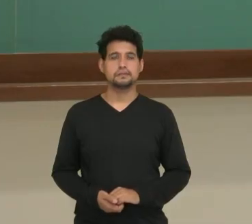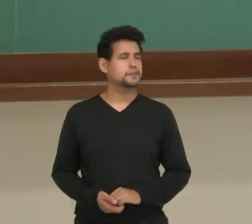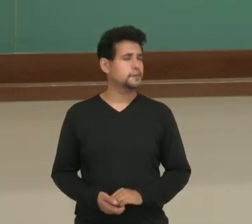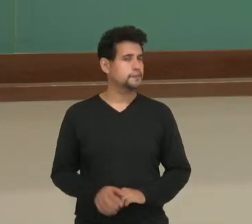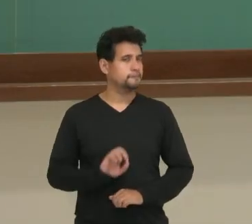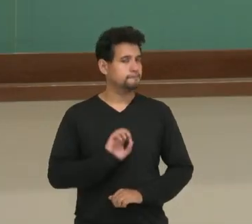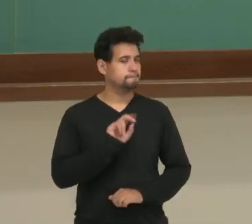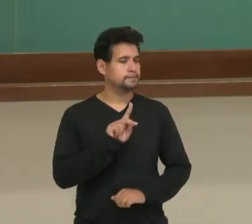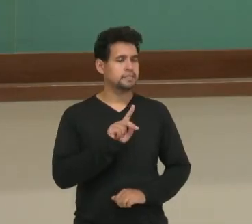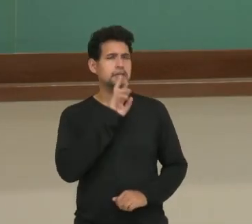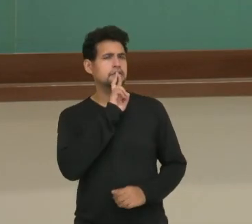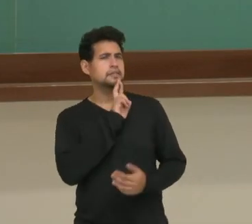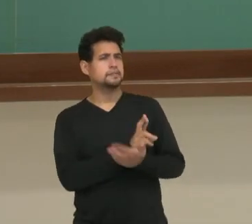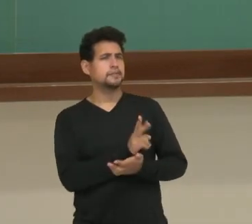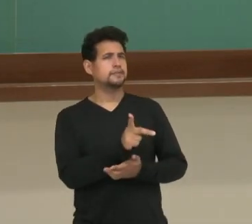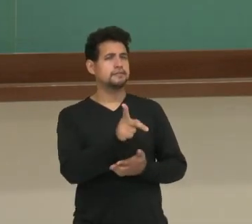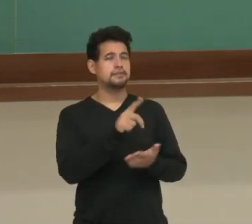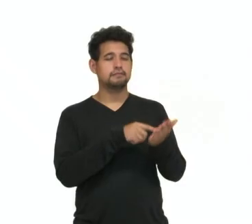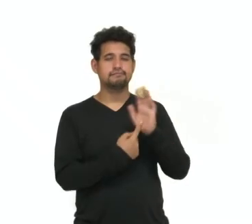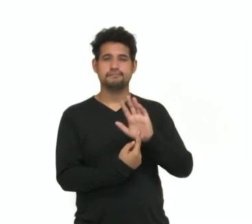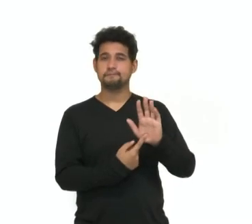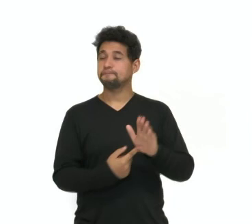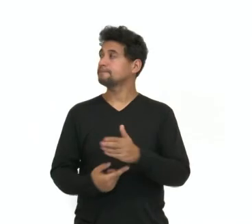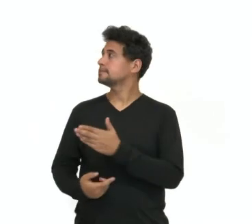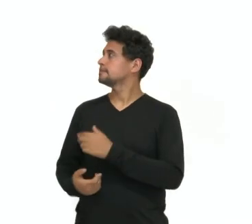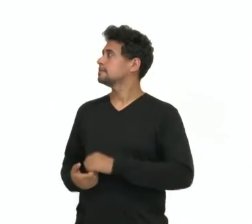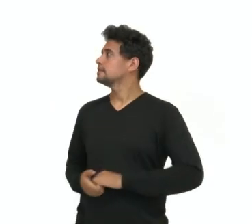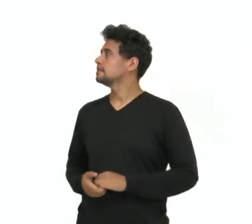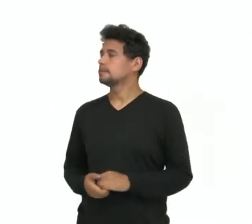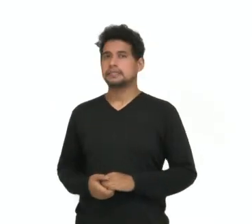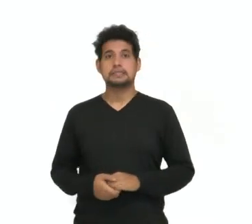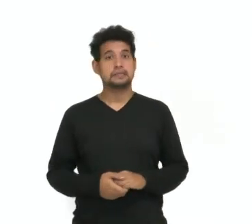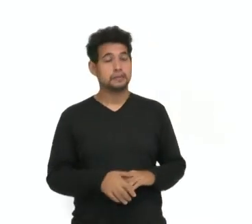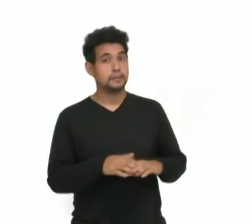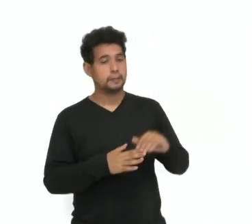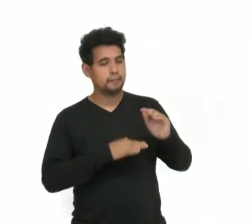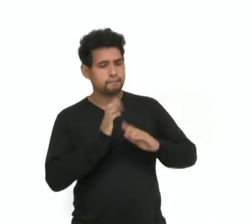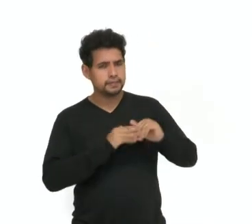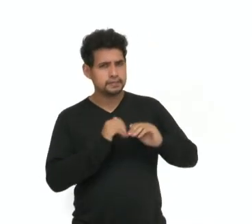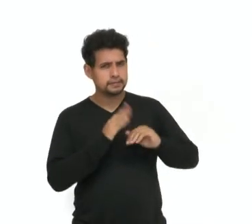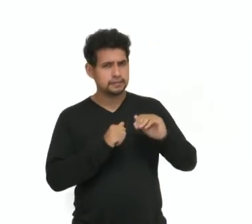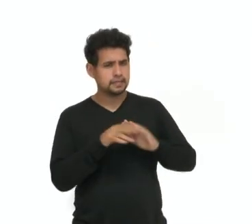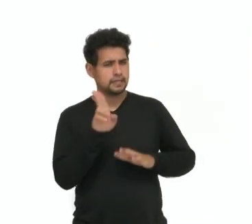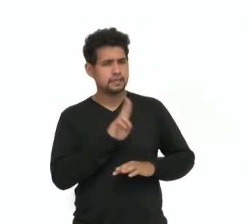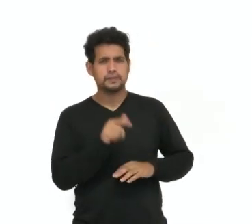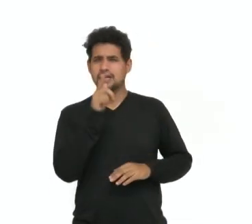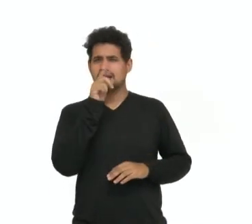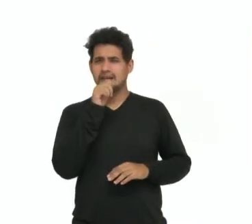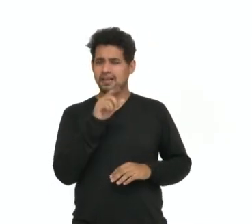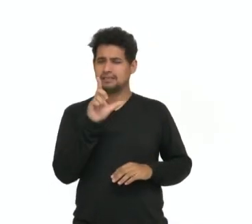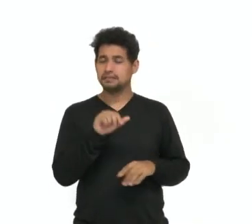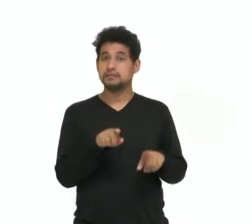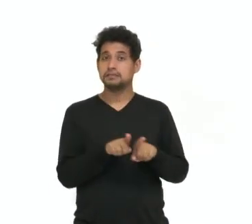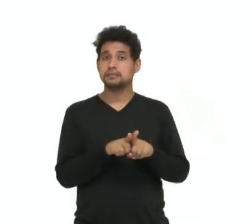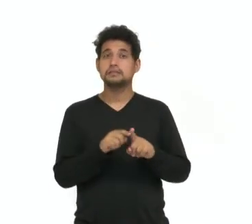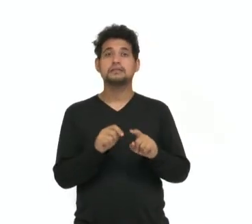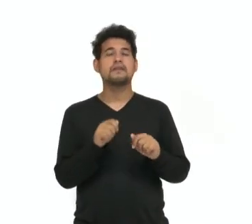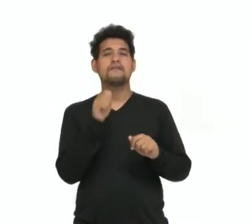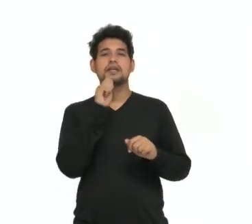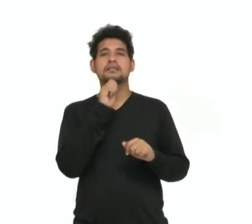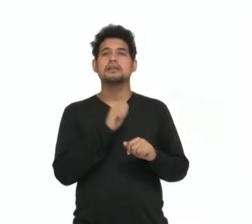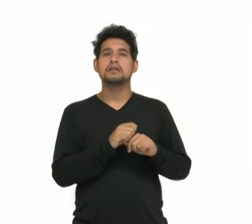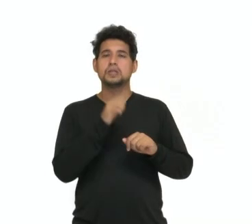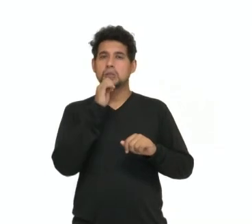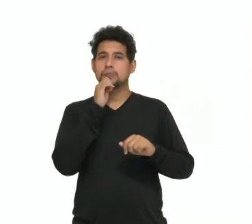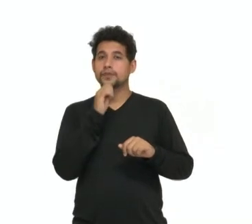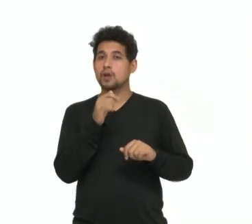Muito bem, resposta para você aparecendo aqui, ó. Praticar a redução do consumo de água, construção de escadas aquáticas para